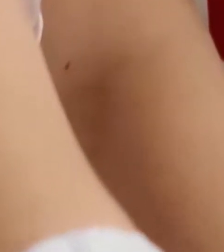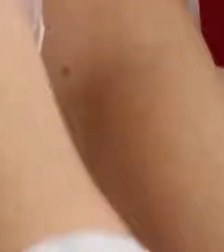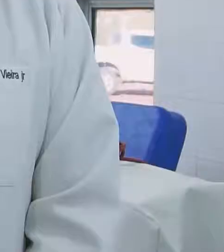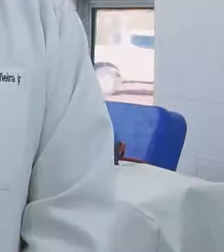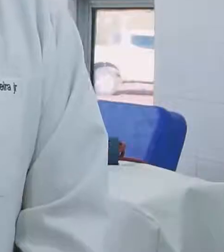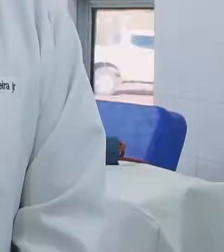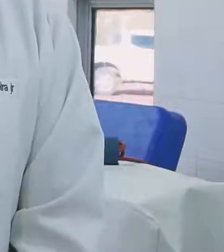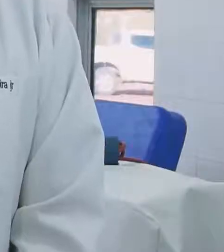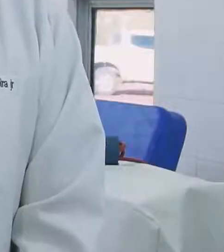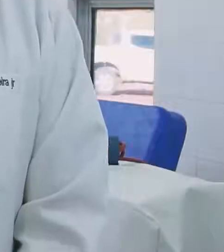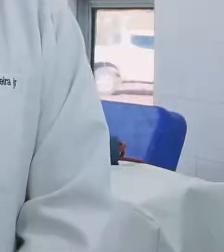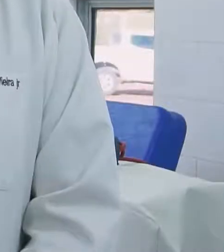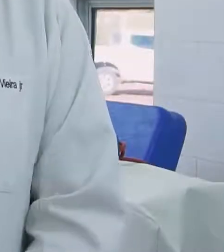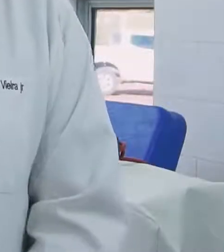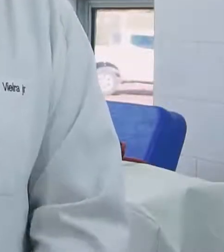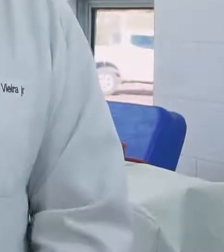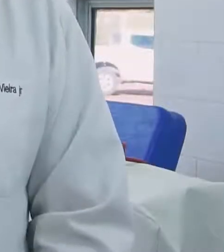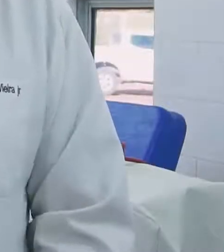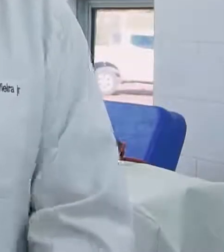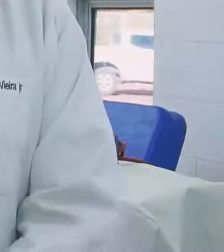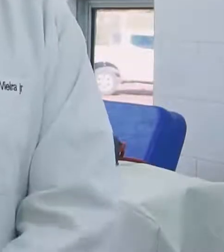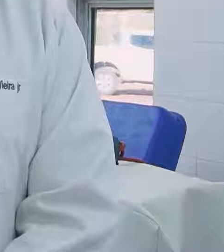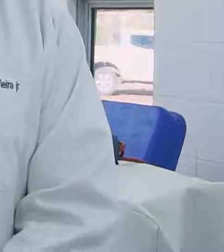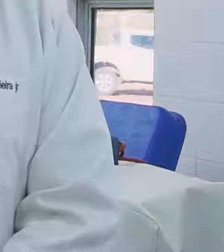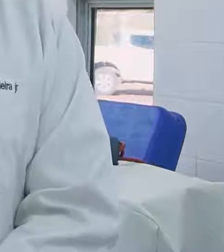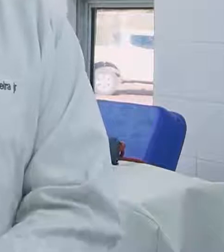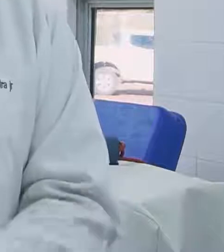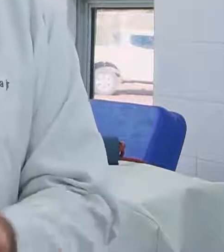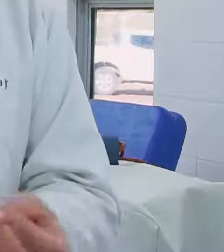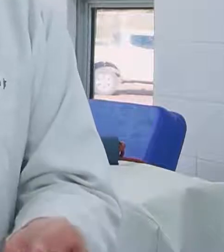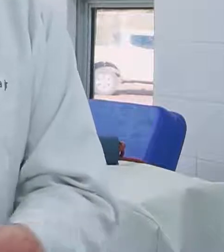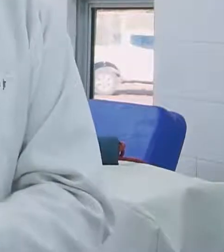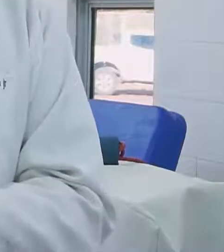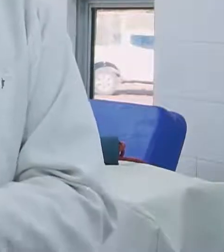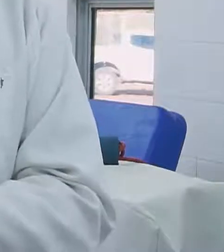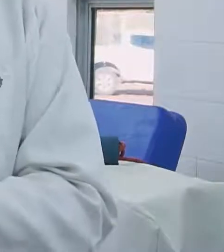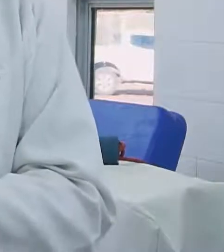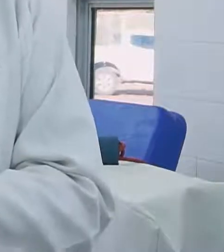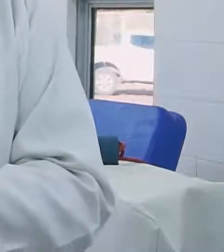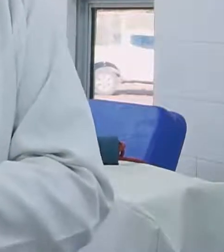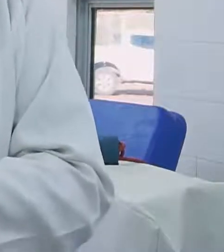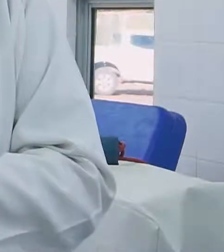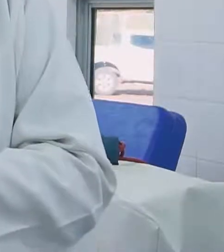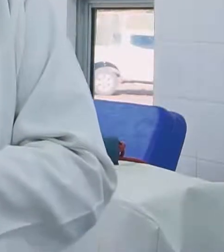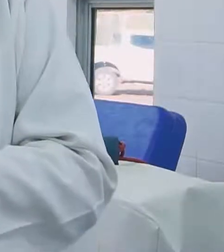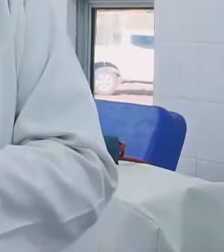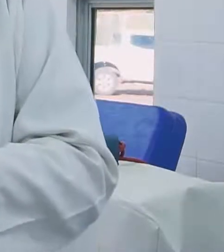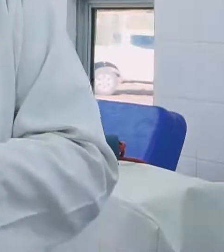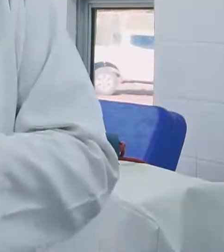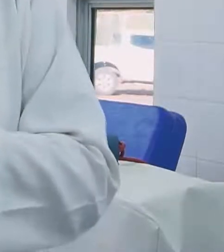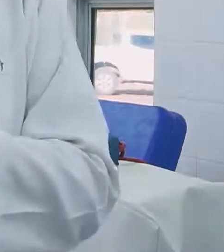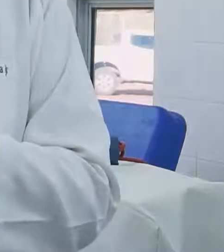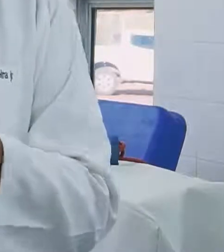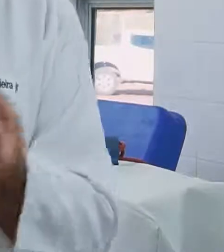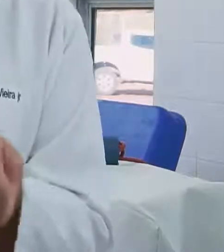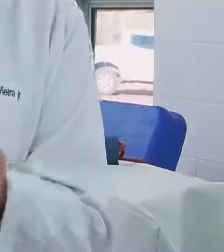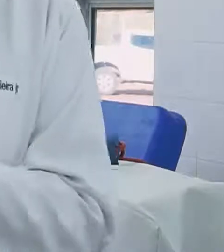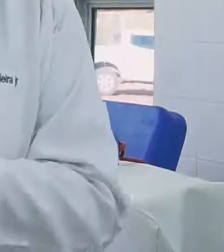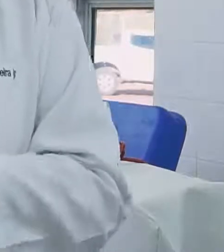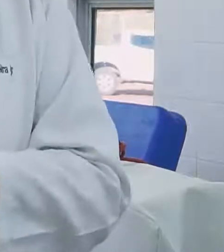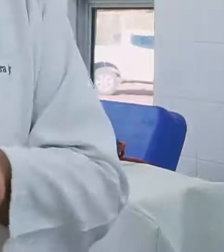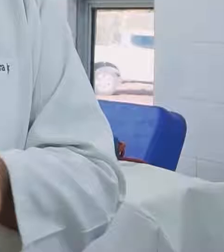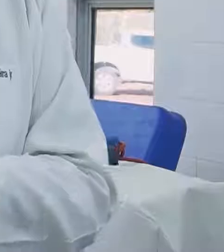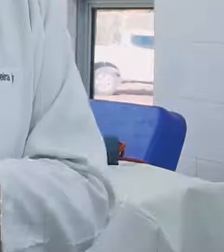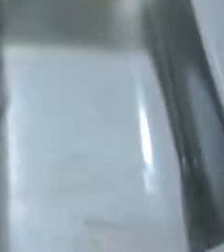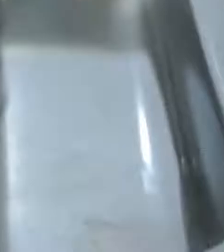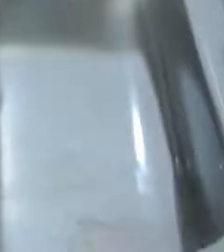vidas. Uma bolsa pode gerar até 4 Seriam 4